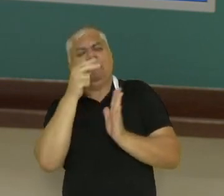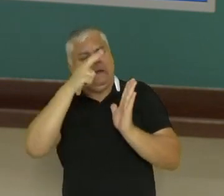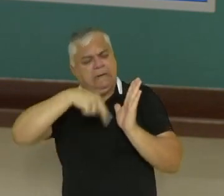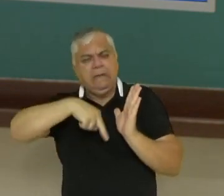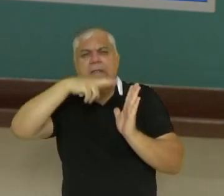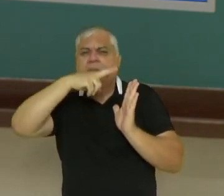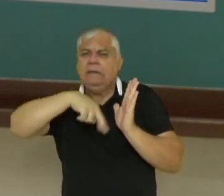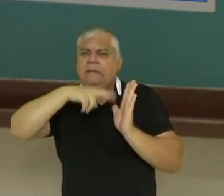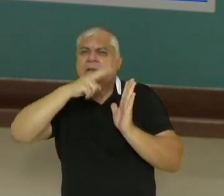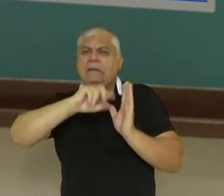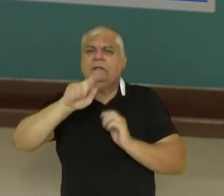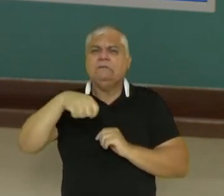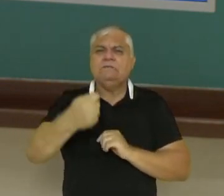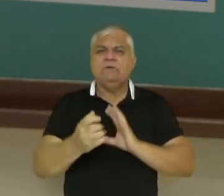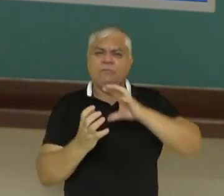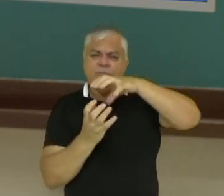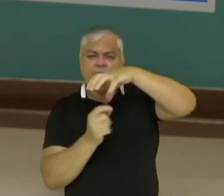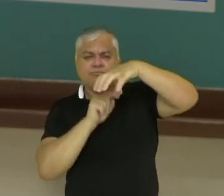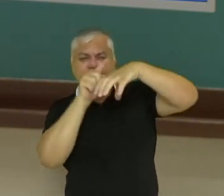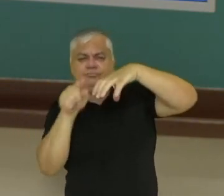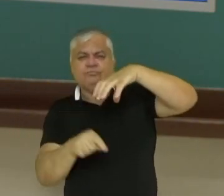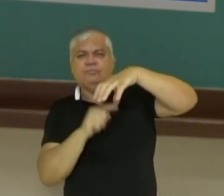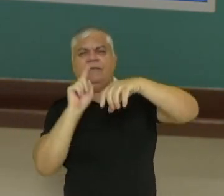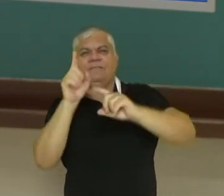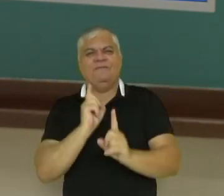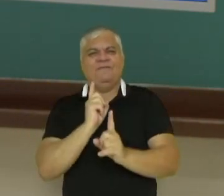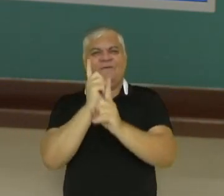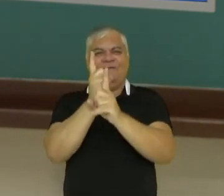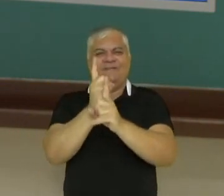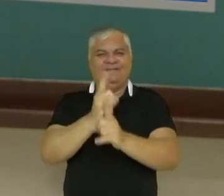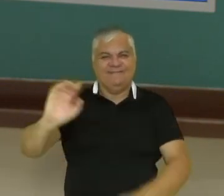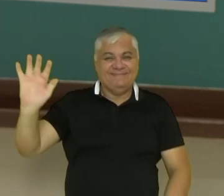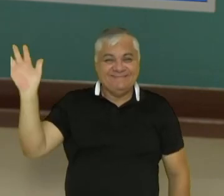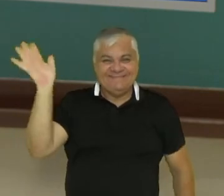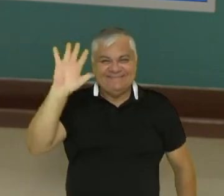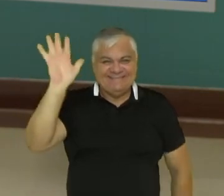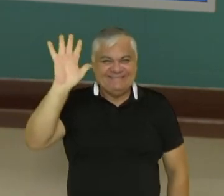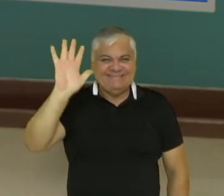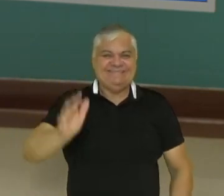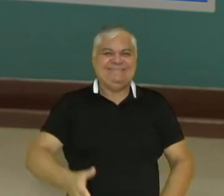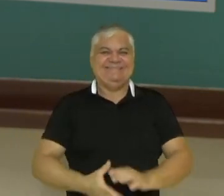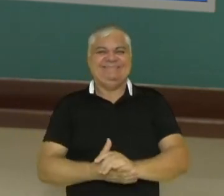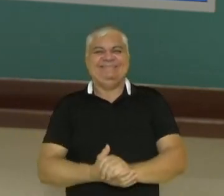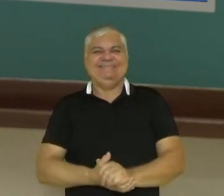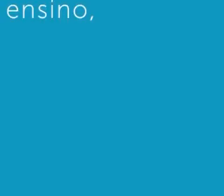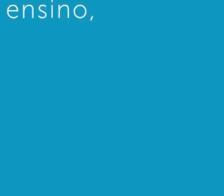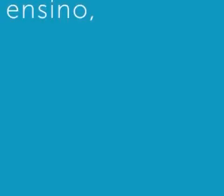a esfericidade da Terra e no próximo momento nós nos encontramos aí. Até mais, queridos. Tchau, tchau.